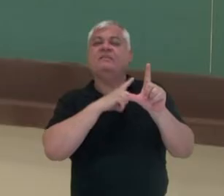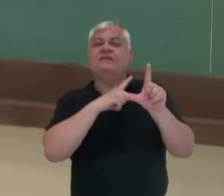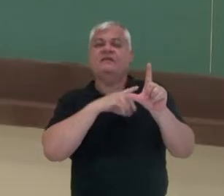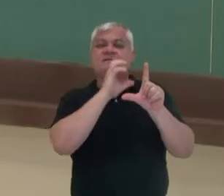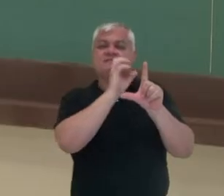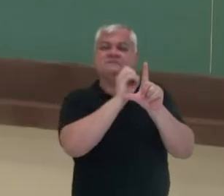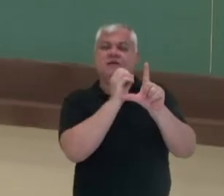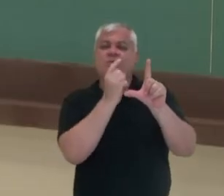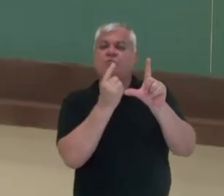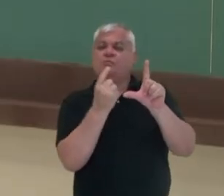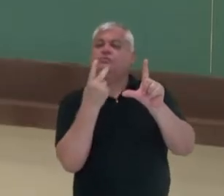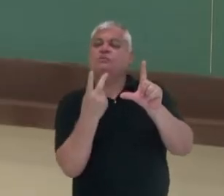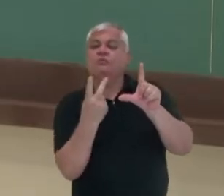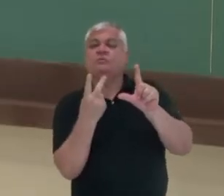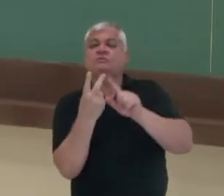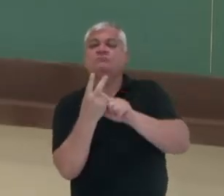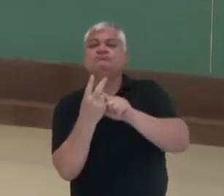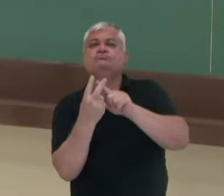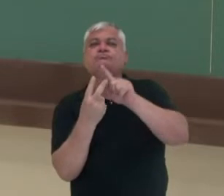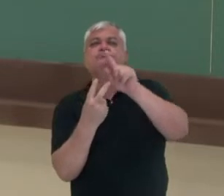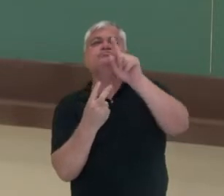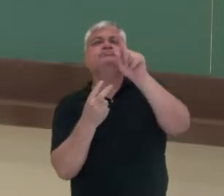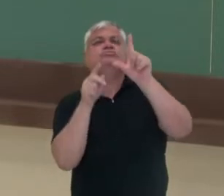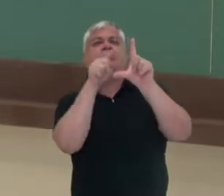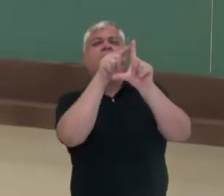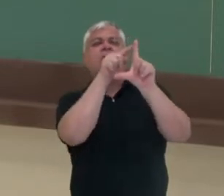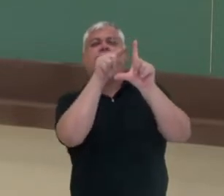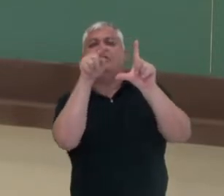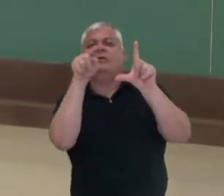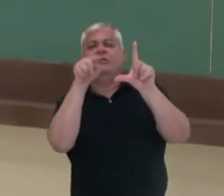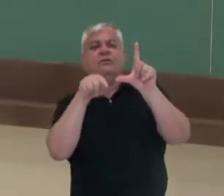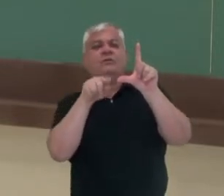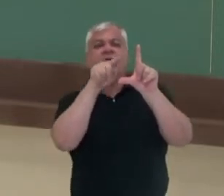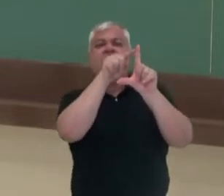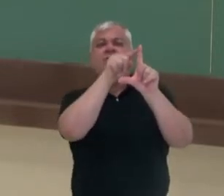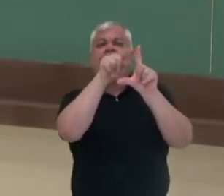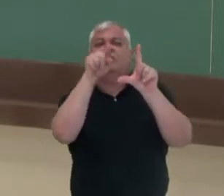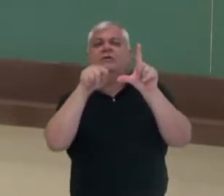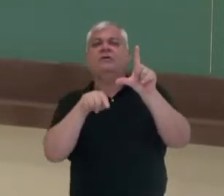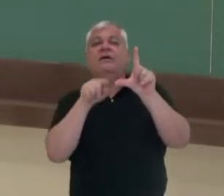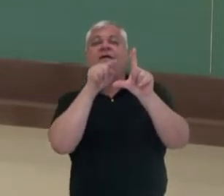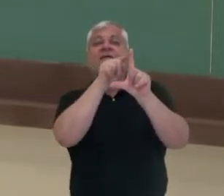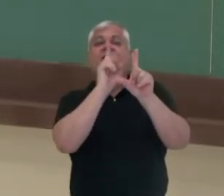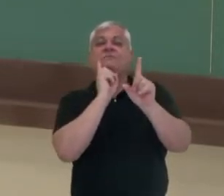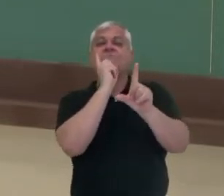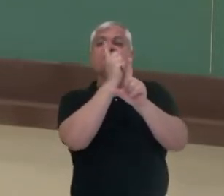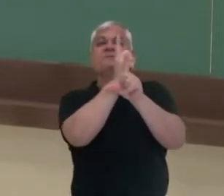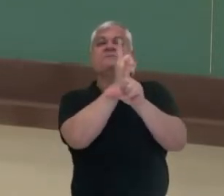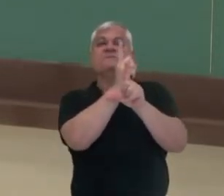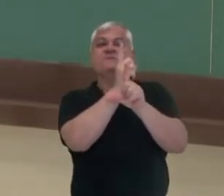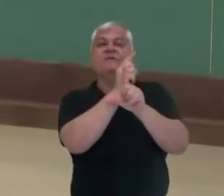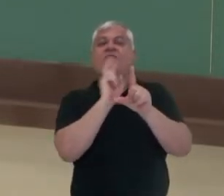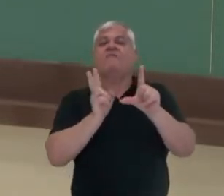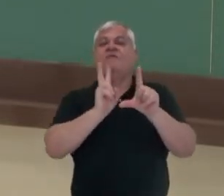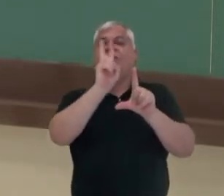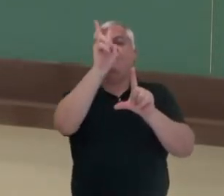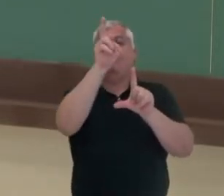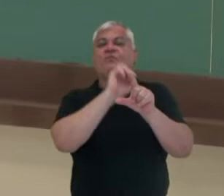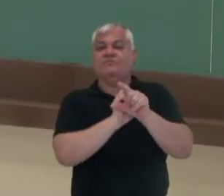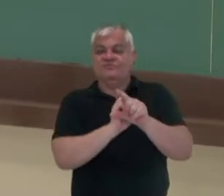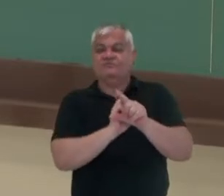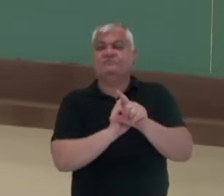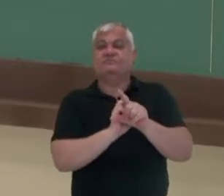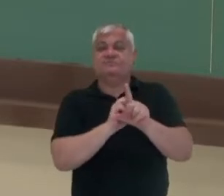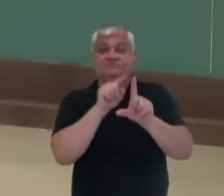aqui, 2 quilos, traço uma linha reta, aonde eu encontrar a minha reta do gráfico,